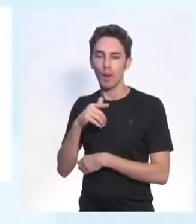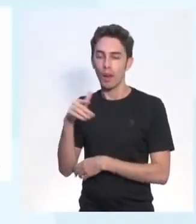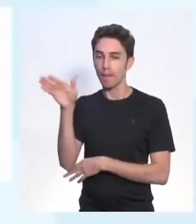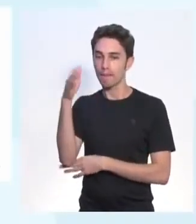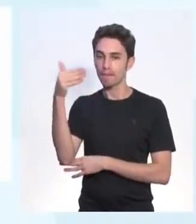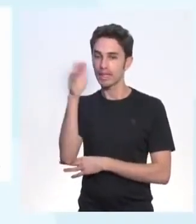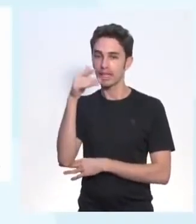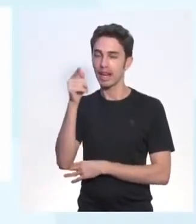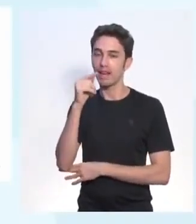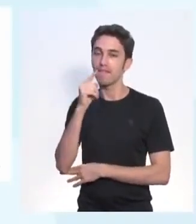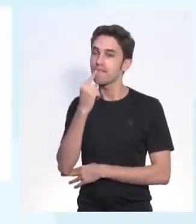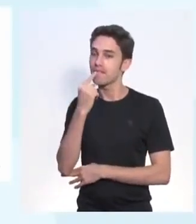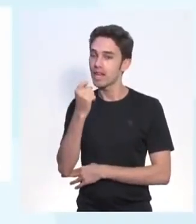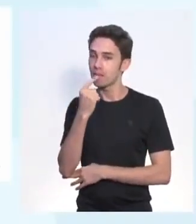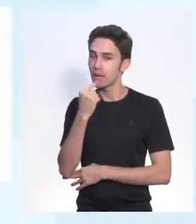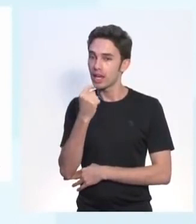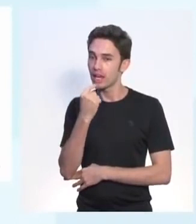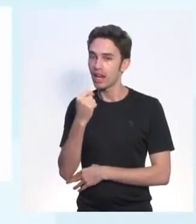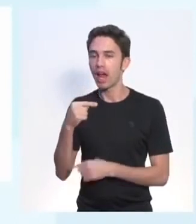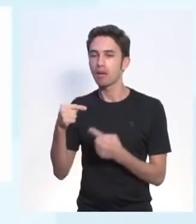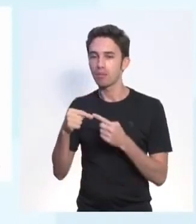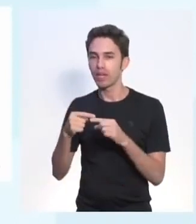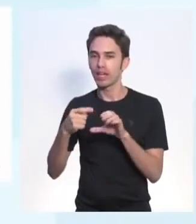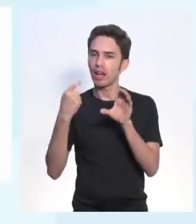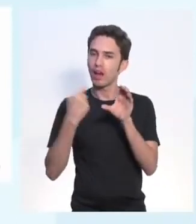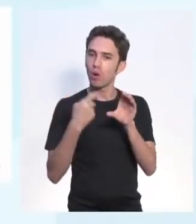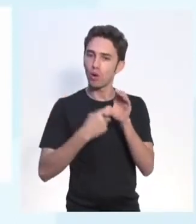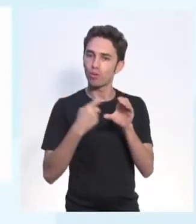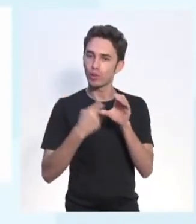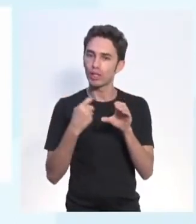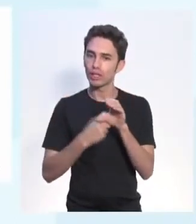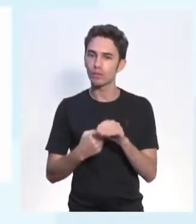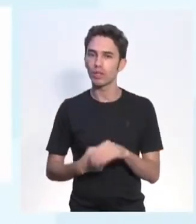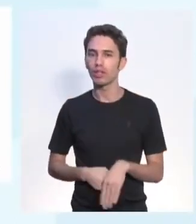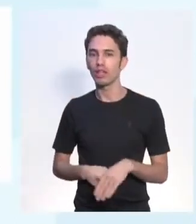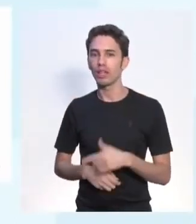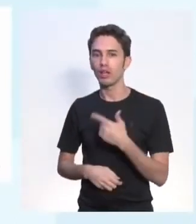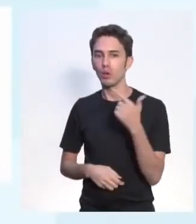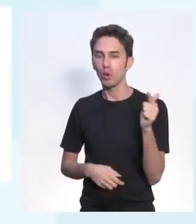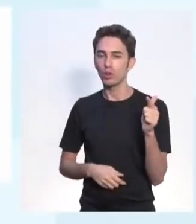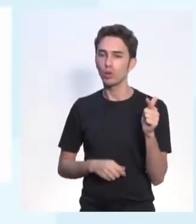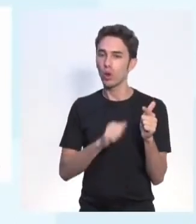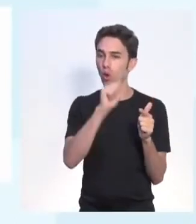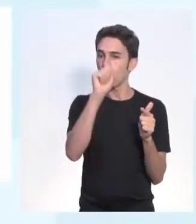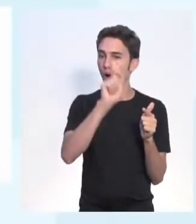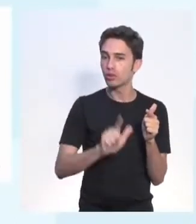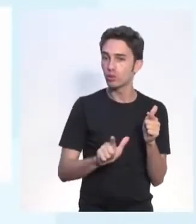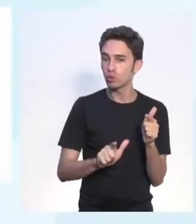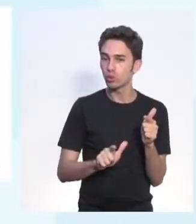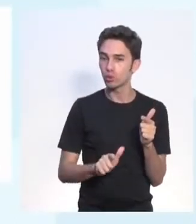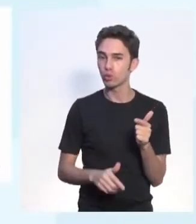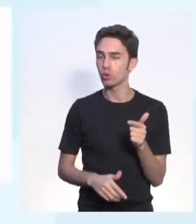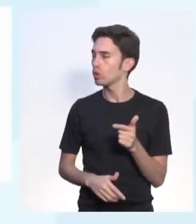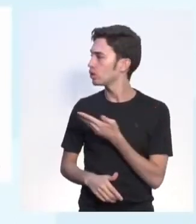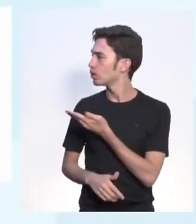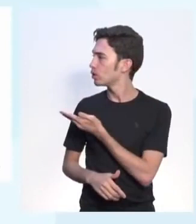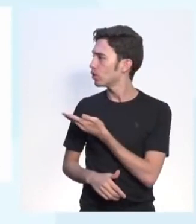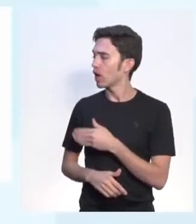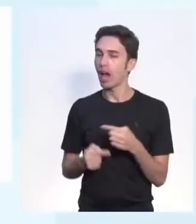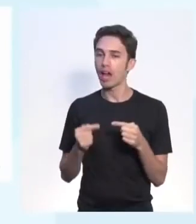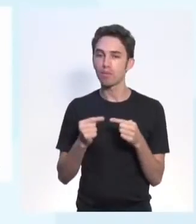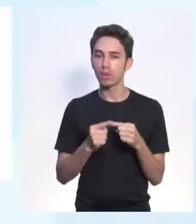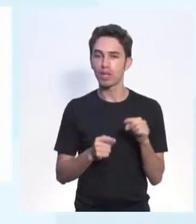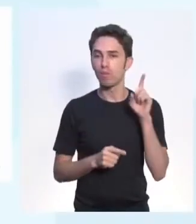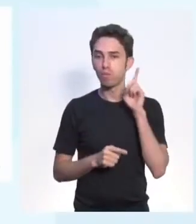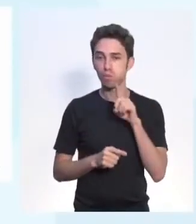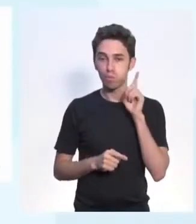comunismo, e aí a questão da cor azul, representa aí o capitalismo norte-americano. Essa simbologia